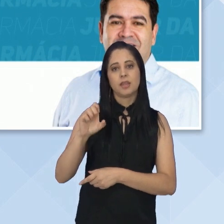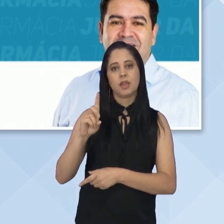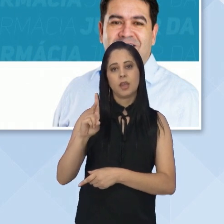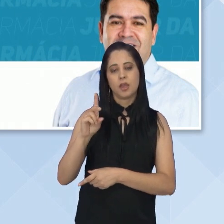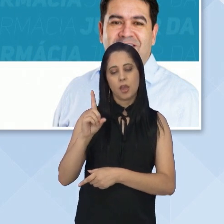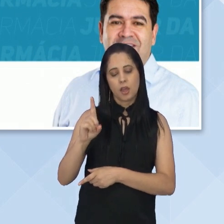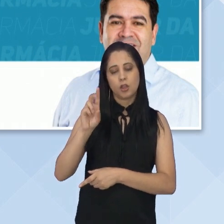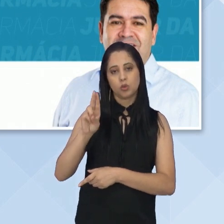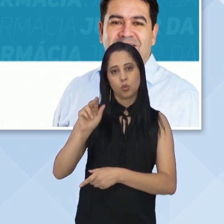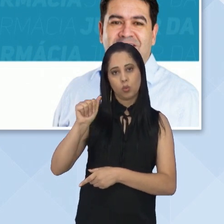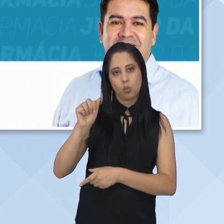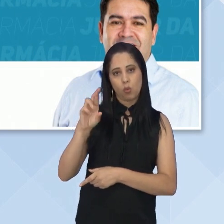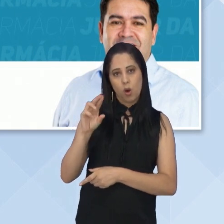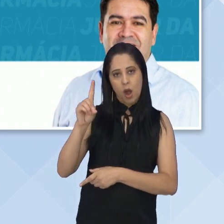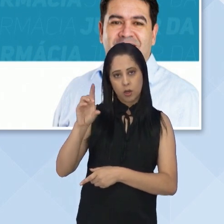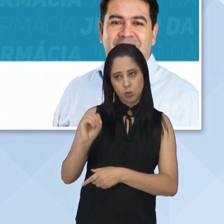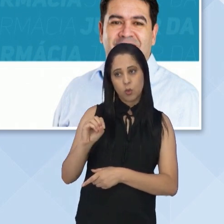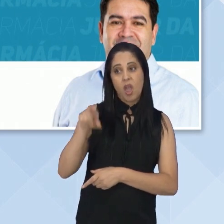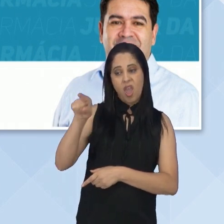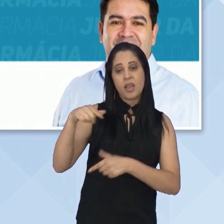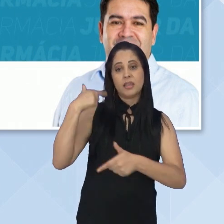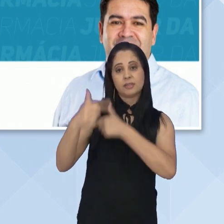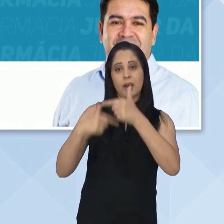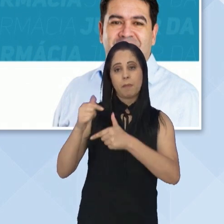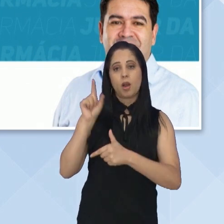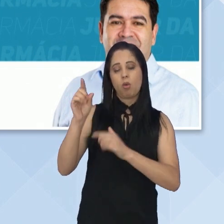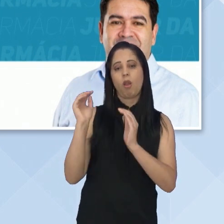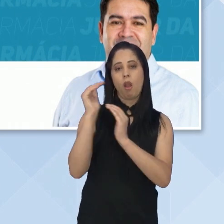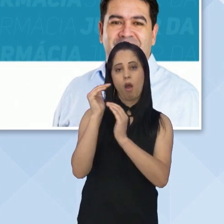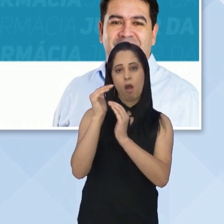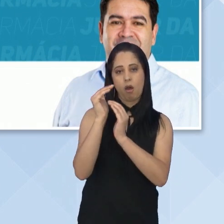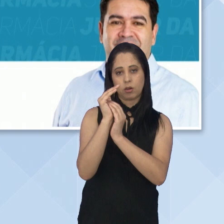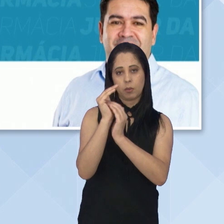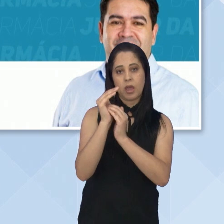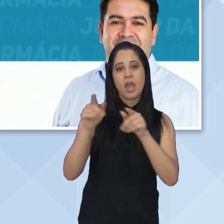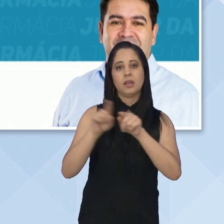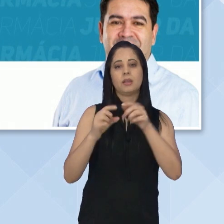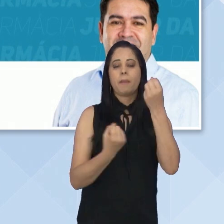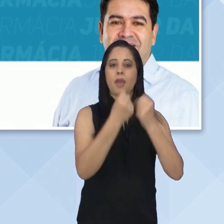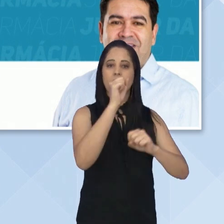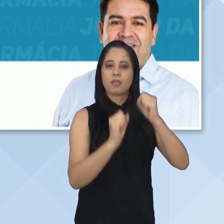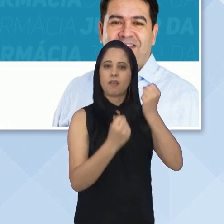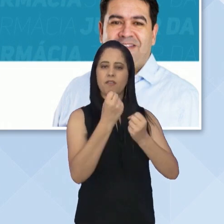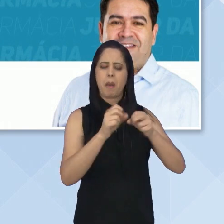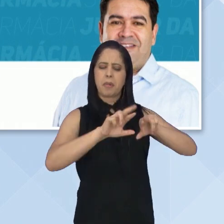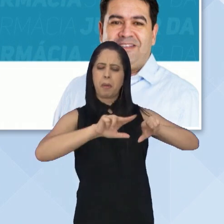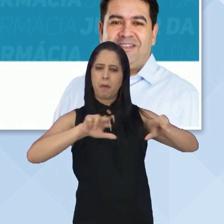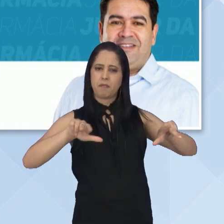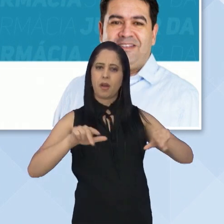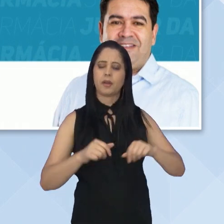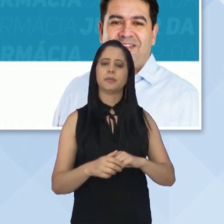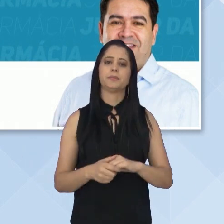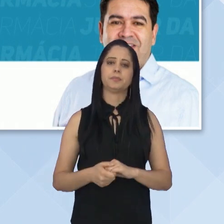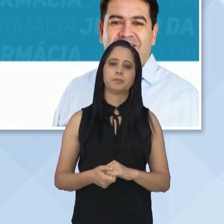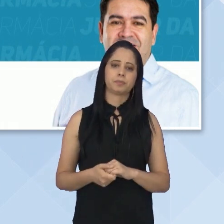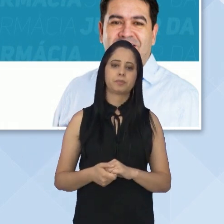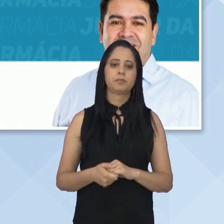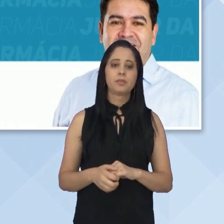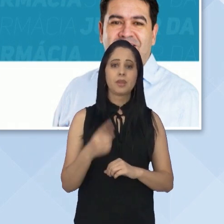Também trabalhou no Banco do Brasil, empresa Alpargatas, entre outras.